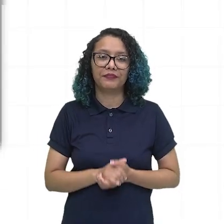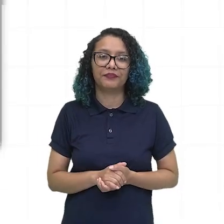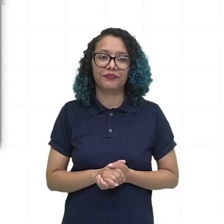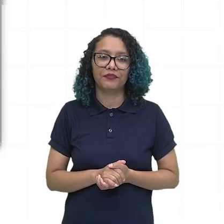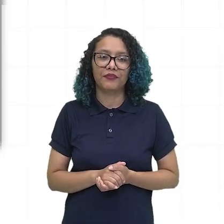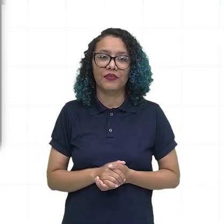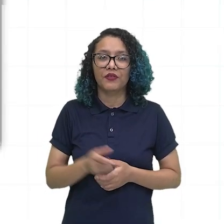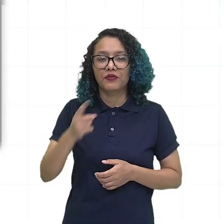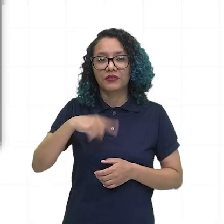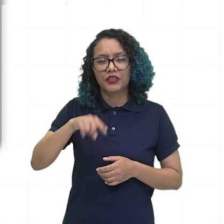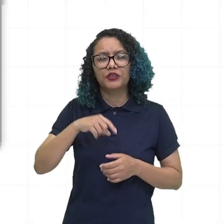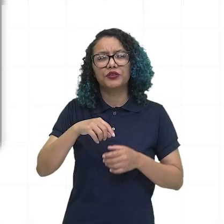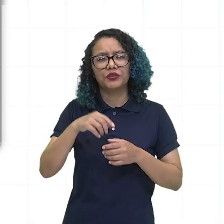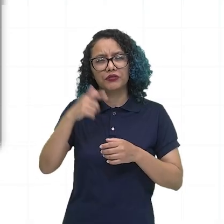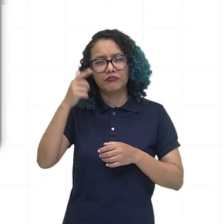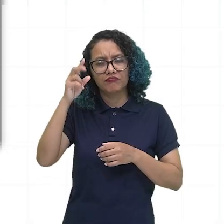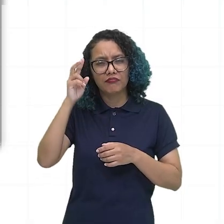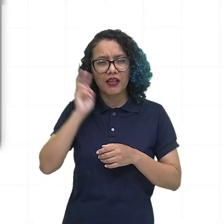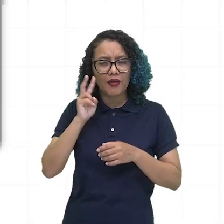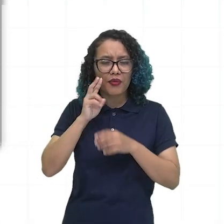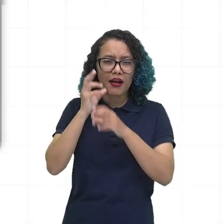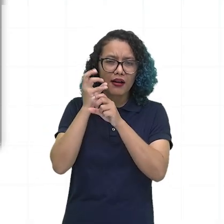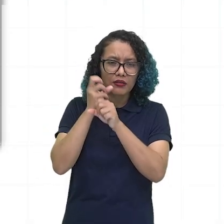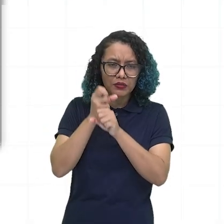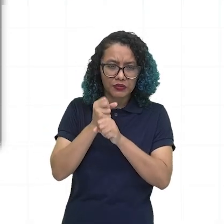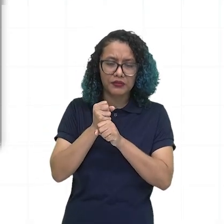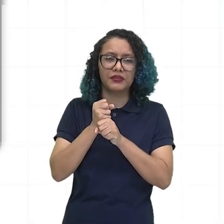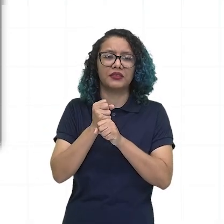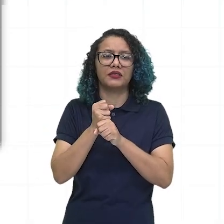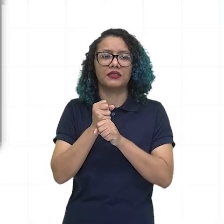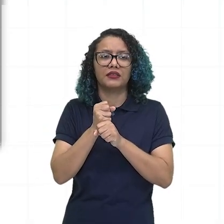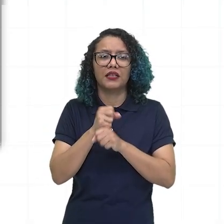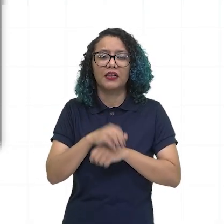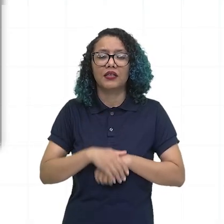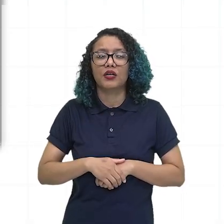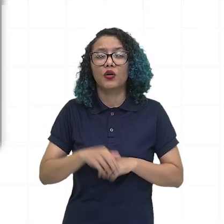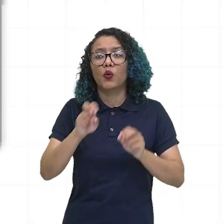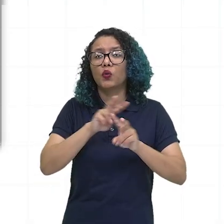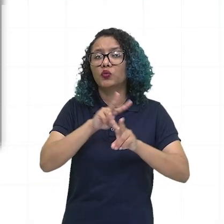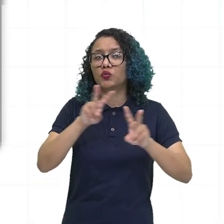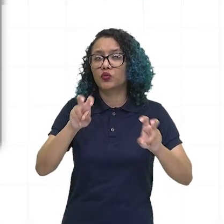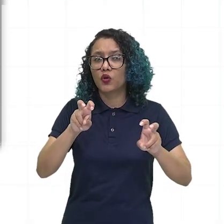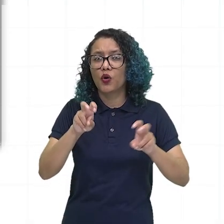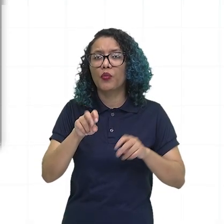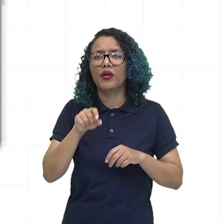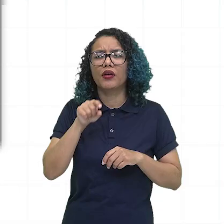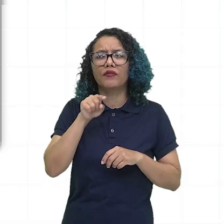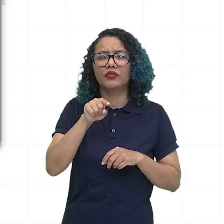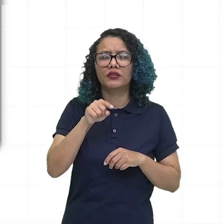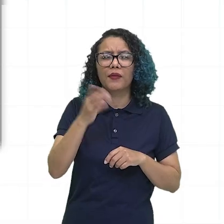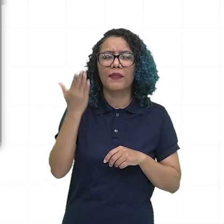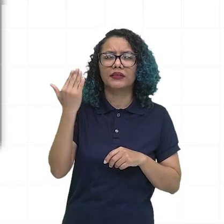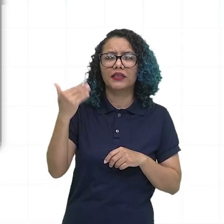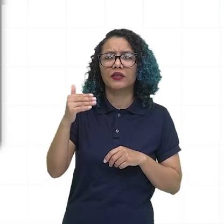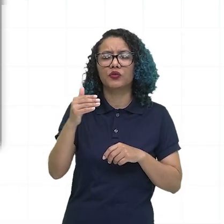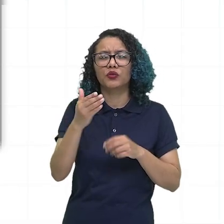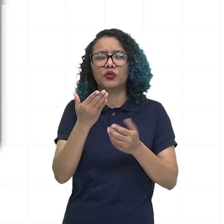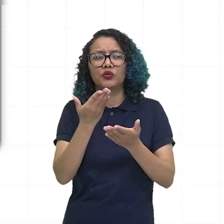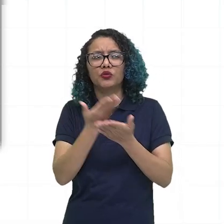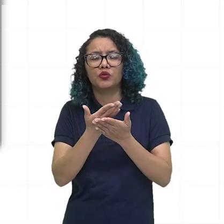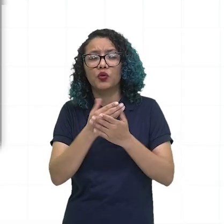revisitar, reconectar os seus conhecimentos lá quando você estudou a